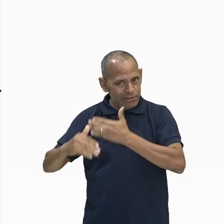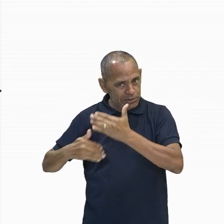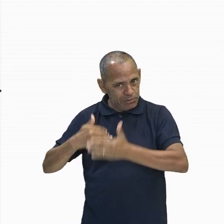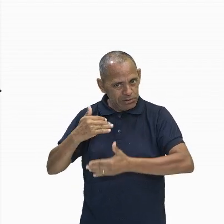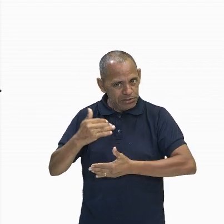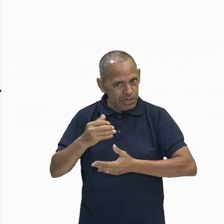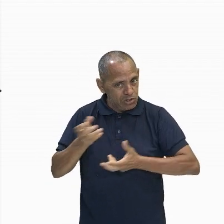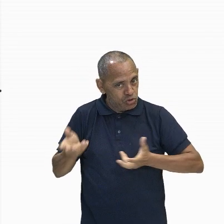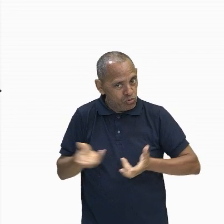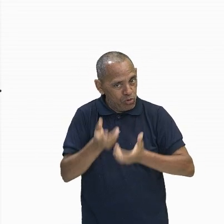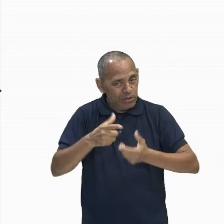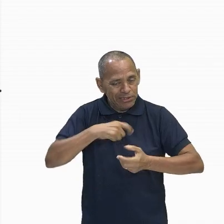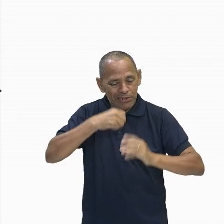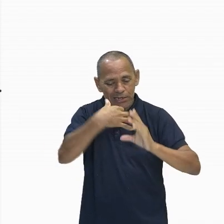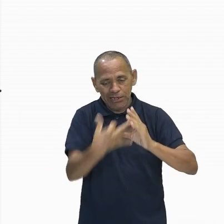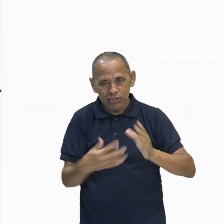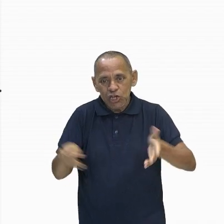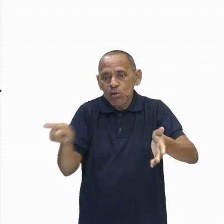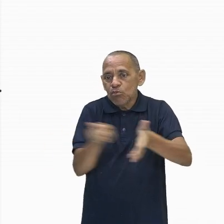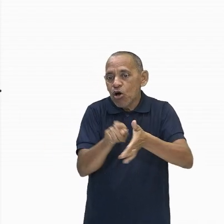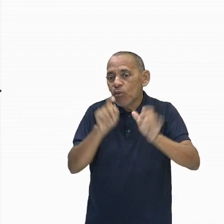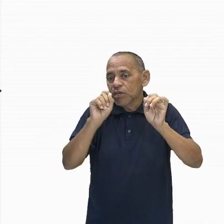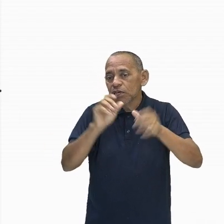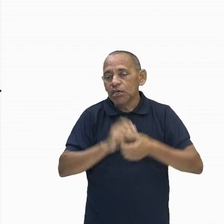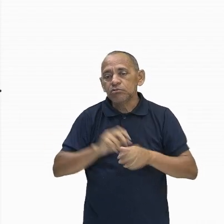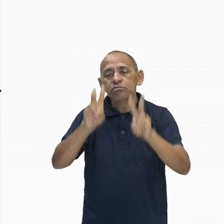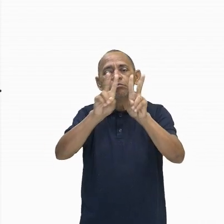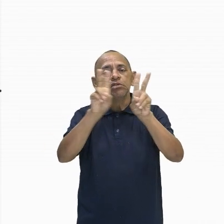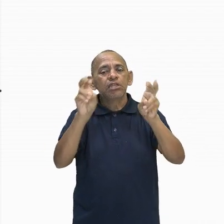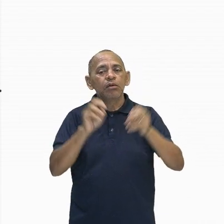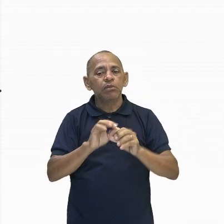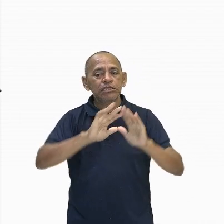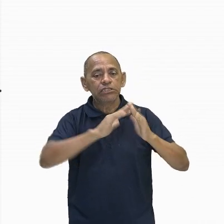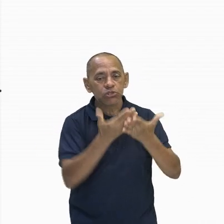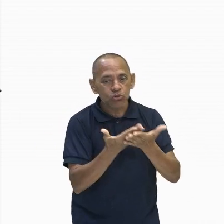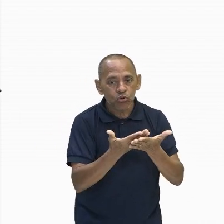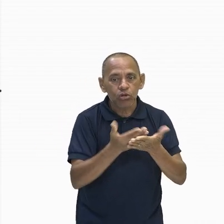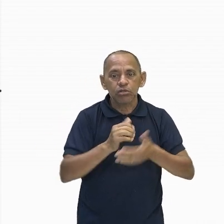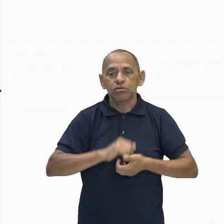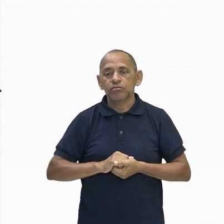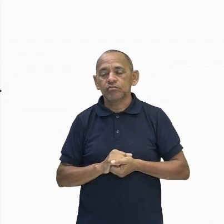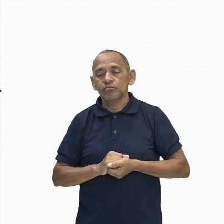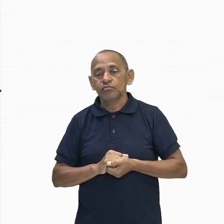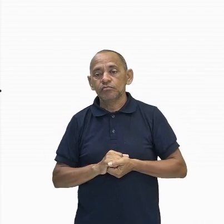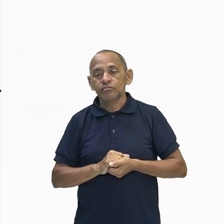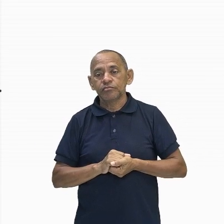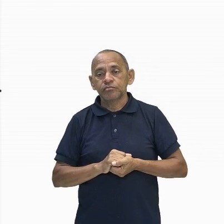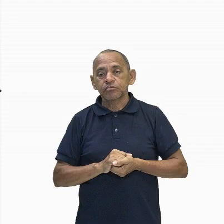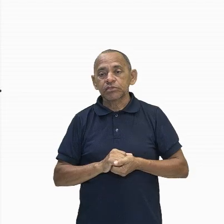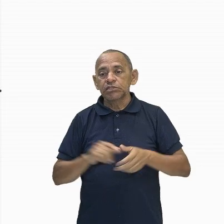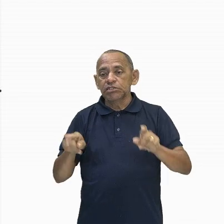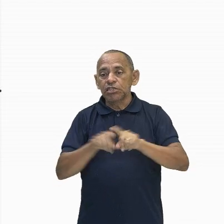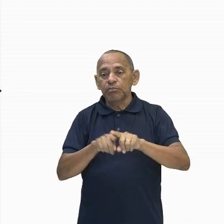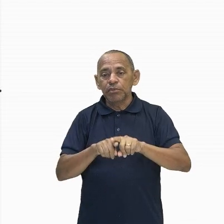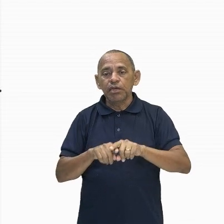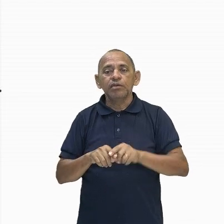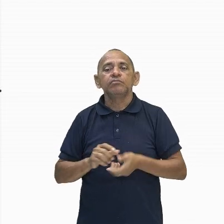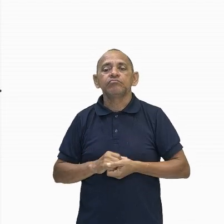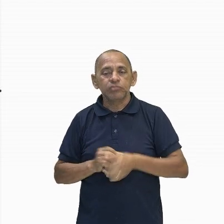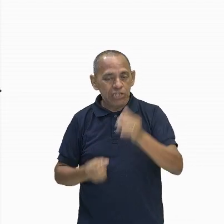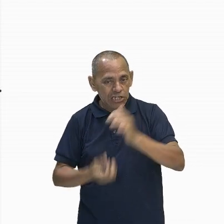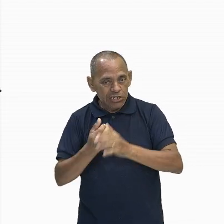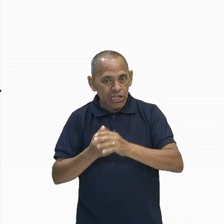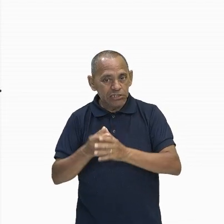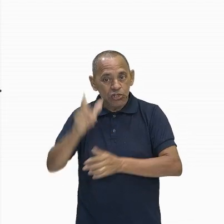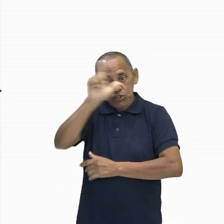ele tem aí características aí da questão das escolas, também das vanguardas europeias em termos de